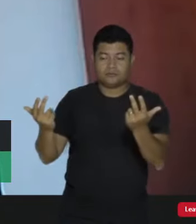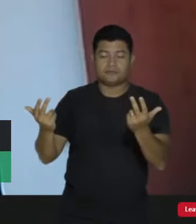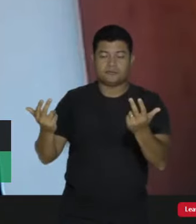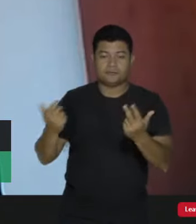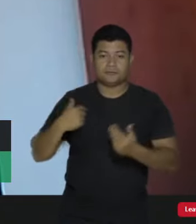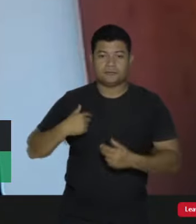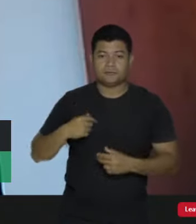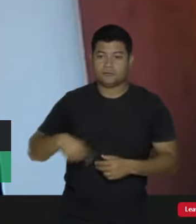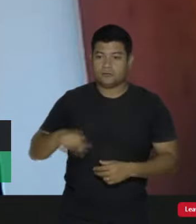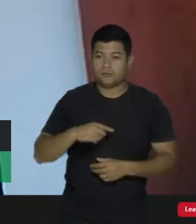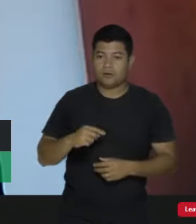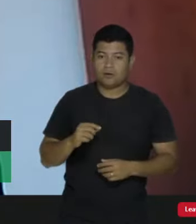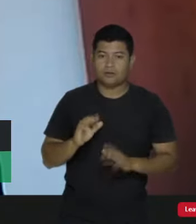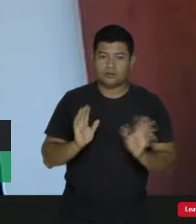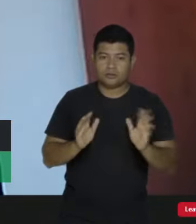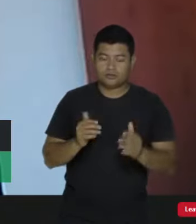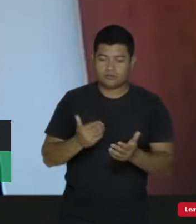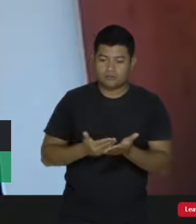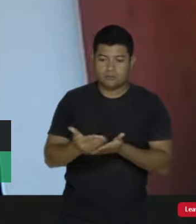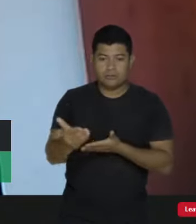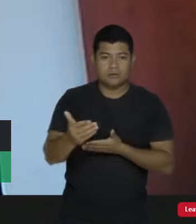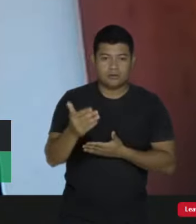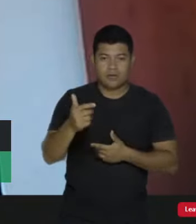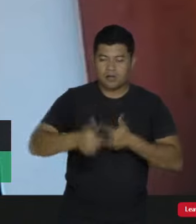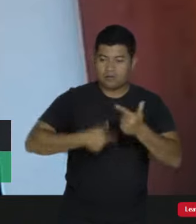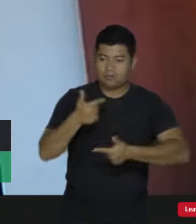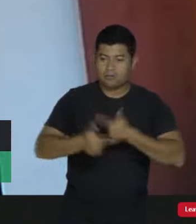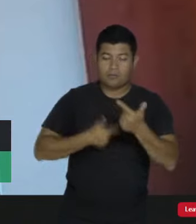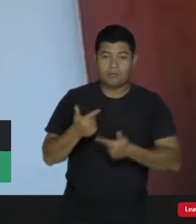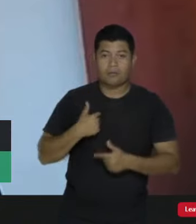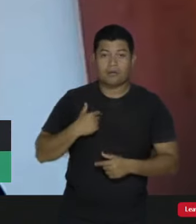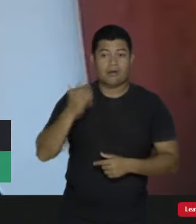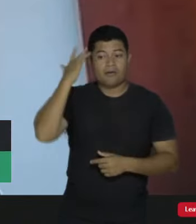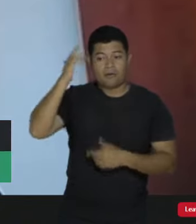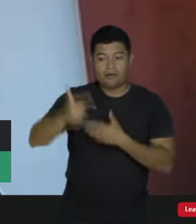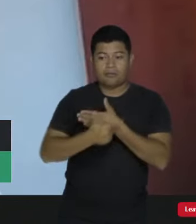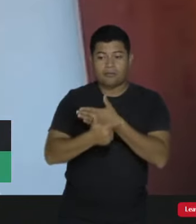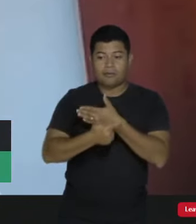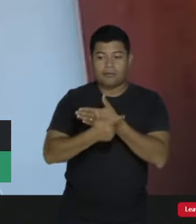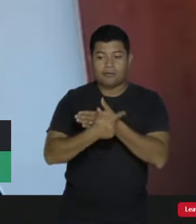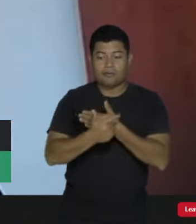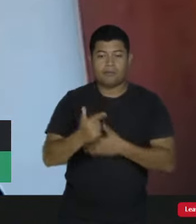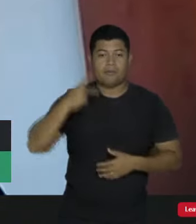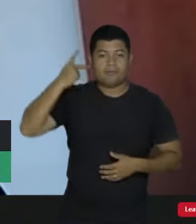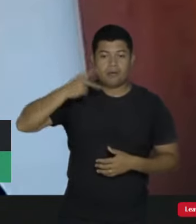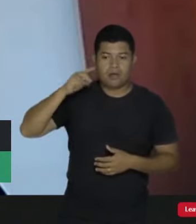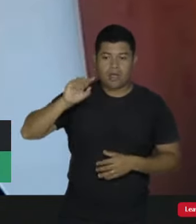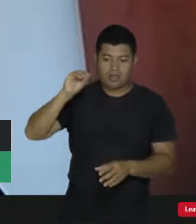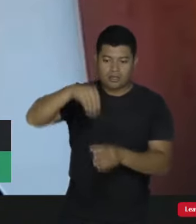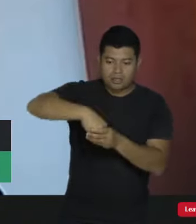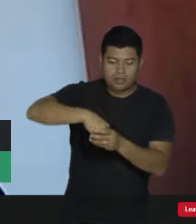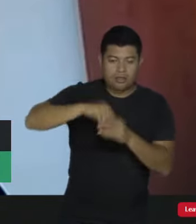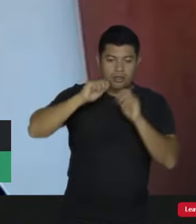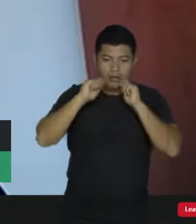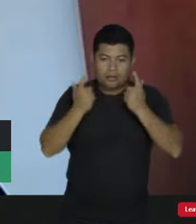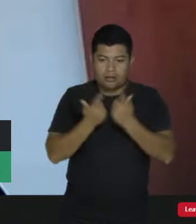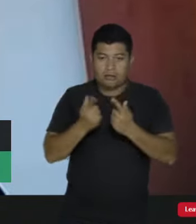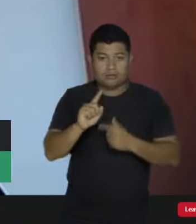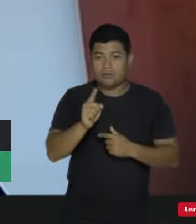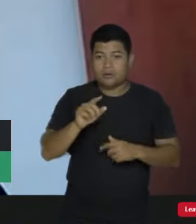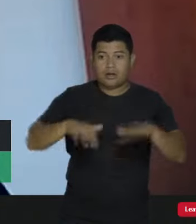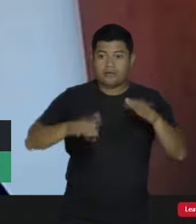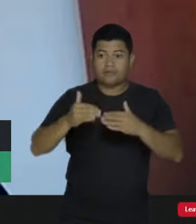nosso mandato. Eu acho que o papel do parlamentar não é apenas dentro da Assembleia, ele muitas vezes é até mais intenso